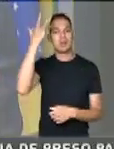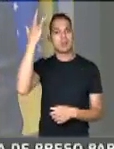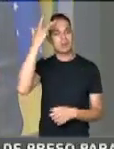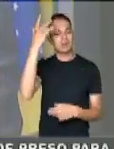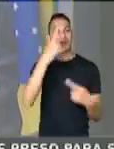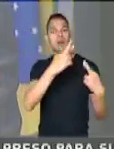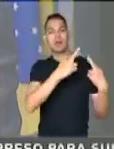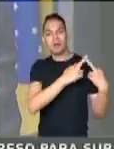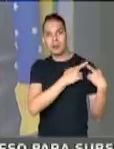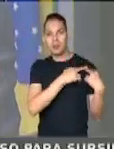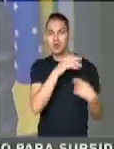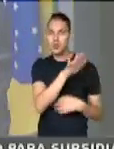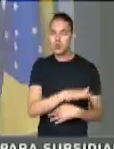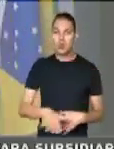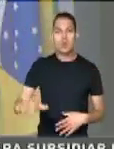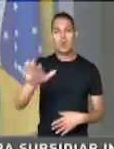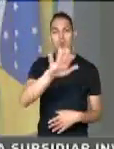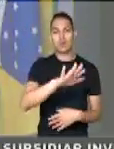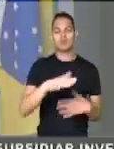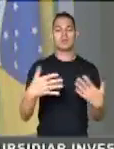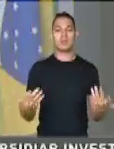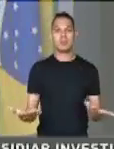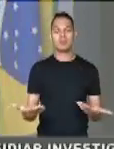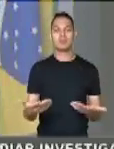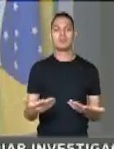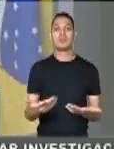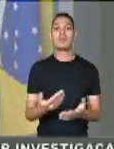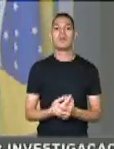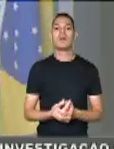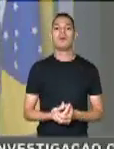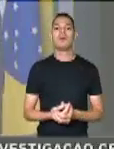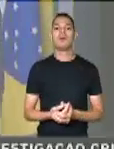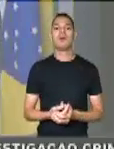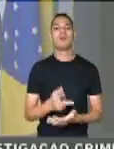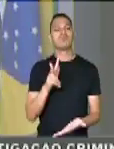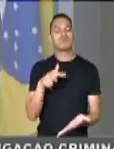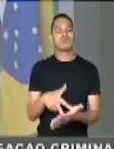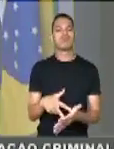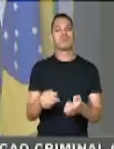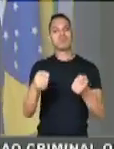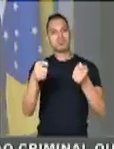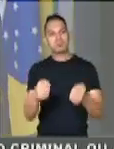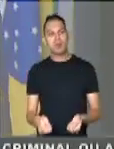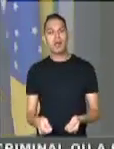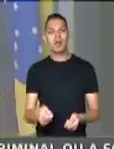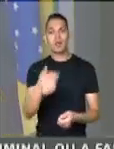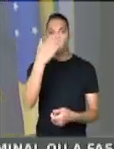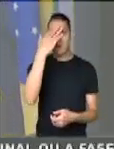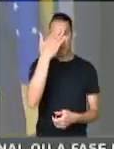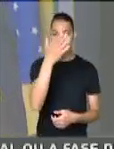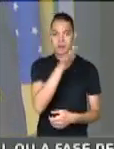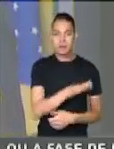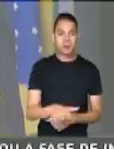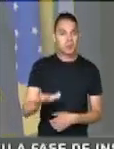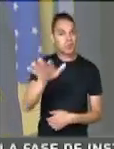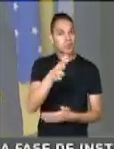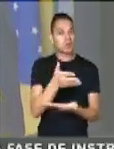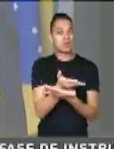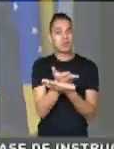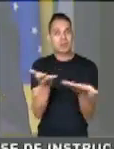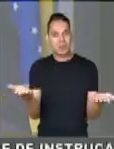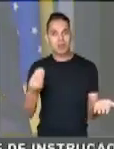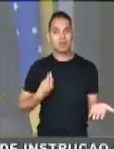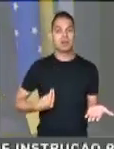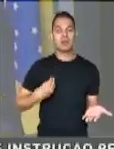e dessa responsabilidade de todos nós. Portanto, é com essa determinação que eu agradeço a todas e todos que